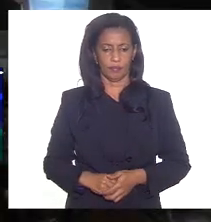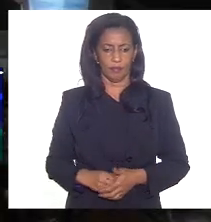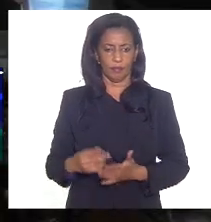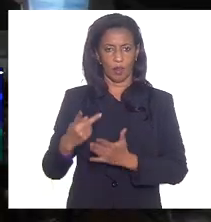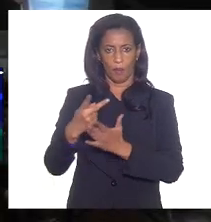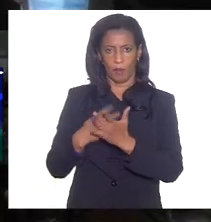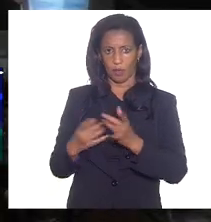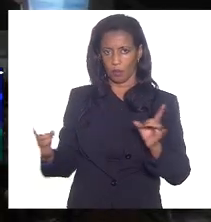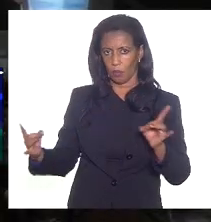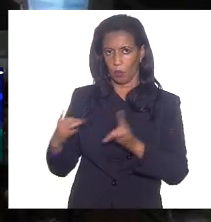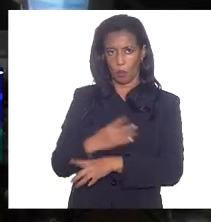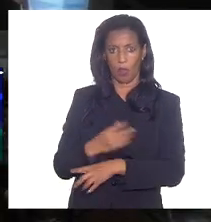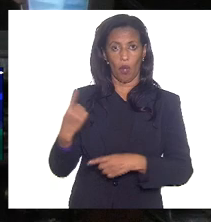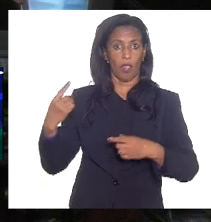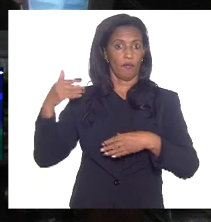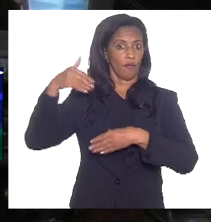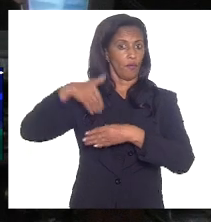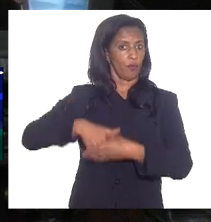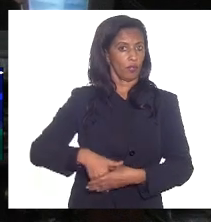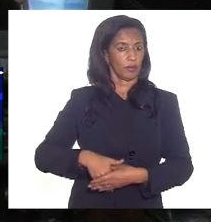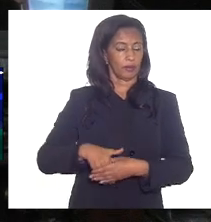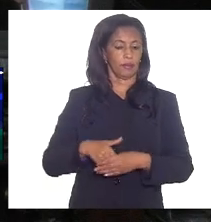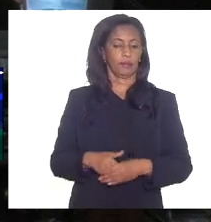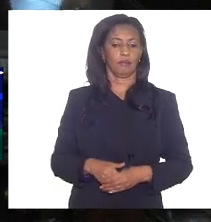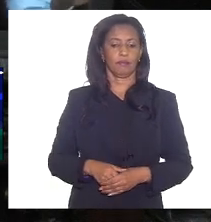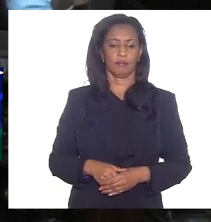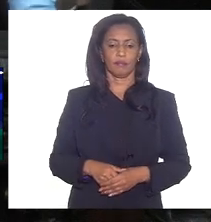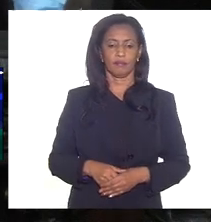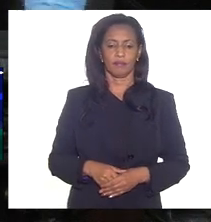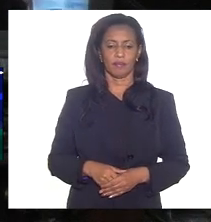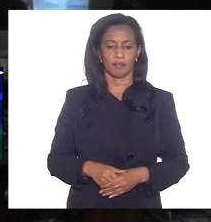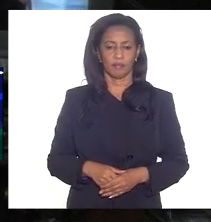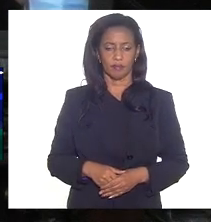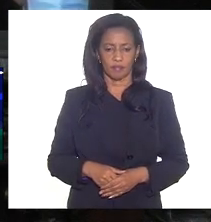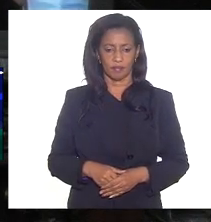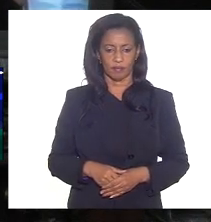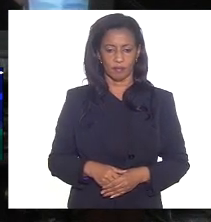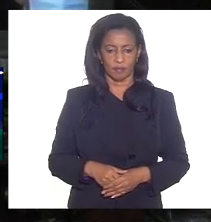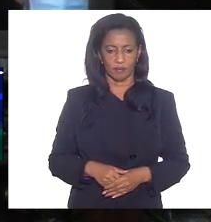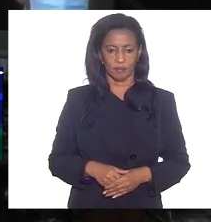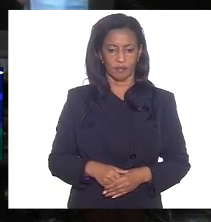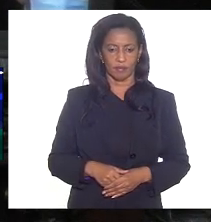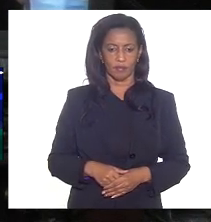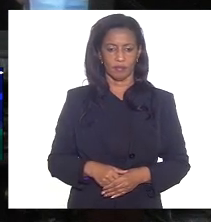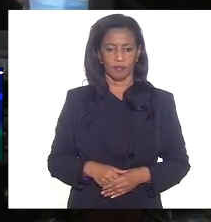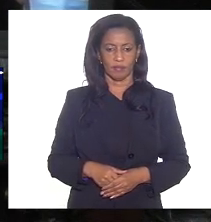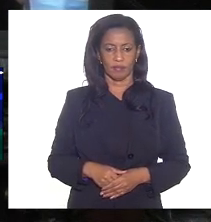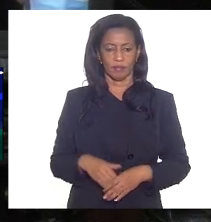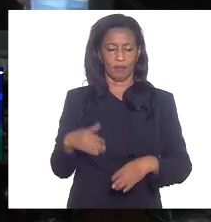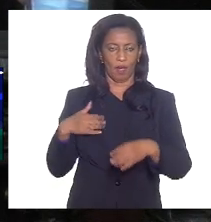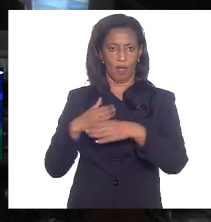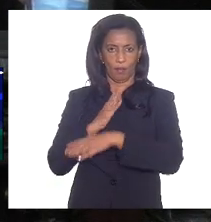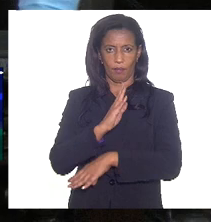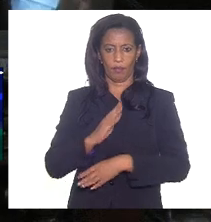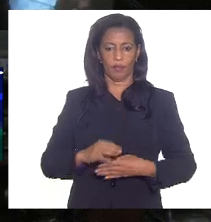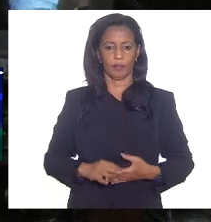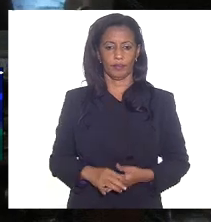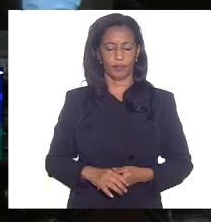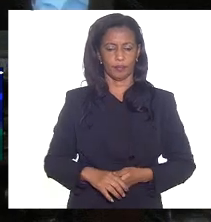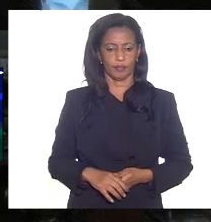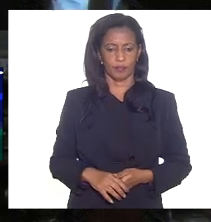Pareceres emitidos em votação, parecer da Comissão de Constituição e Justiça sobre emenda de plenário. Os senhores que aprovam permaneçam como estão aprovados. Pela ordem,